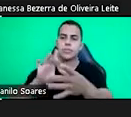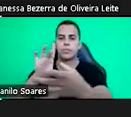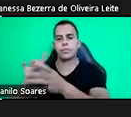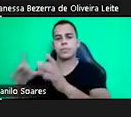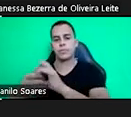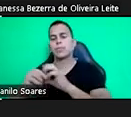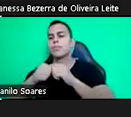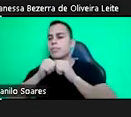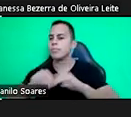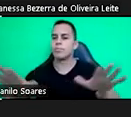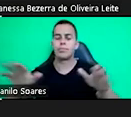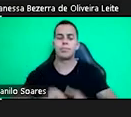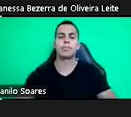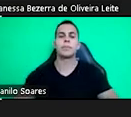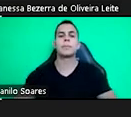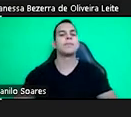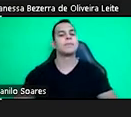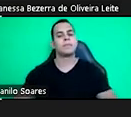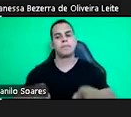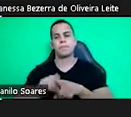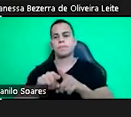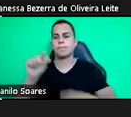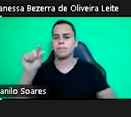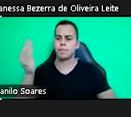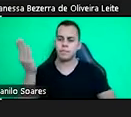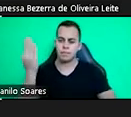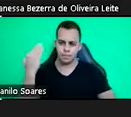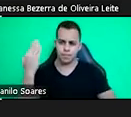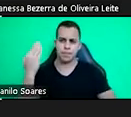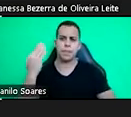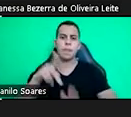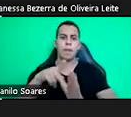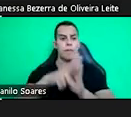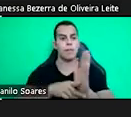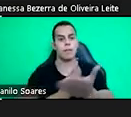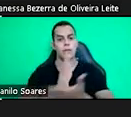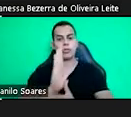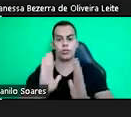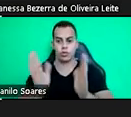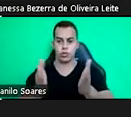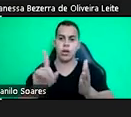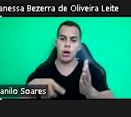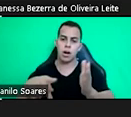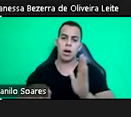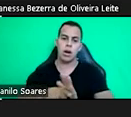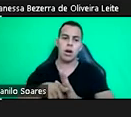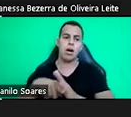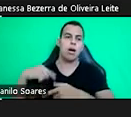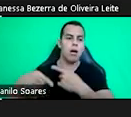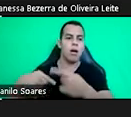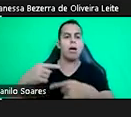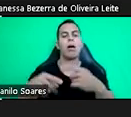rede. E mais recentemente, o nosso projeto foi aprovado para fazer parte do Ancestral